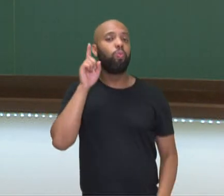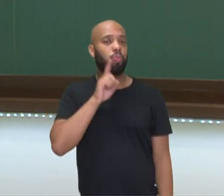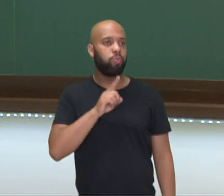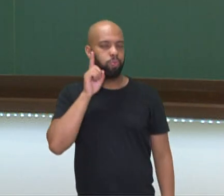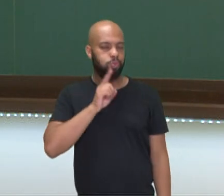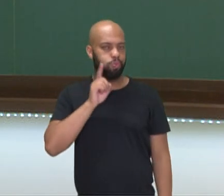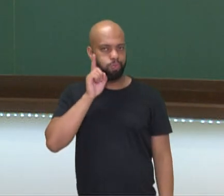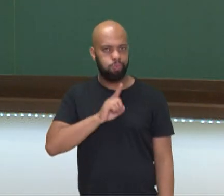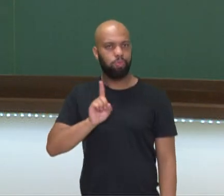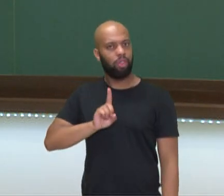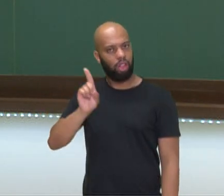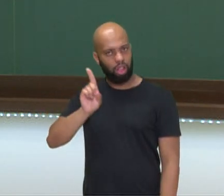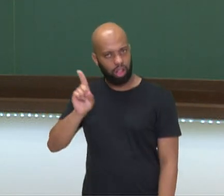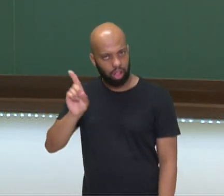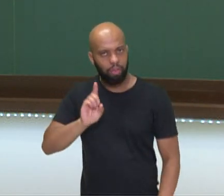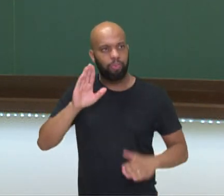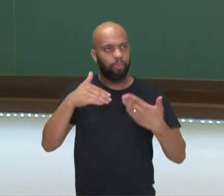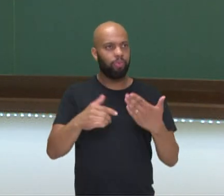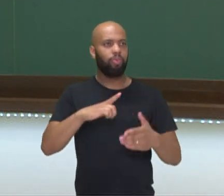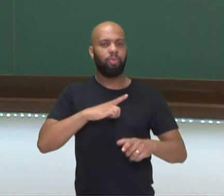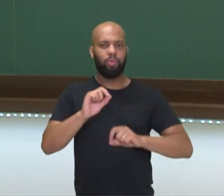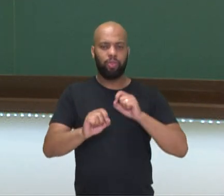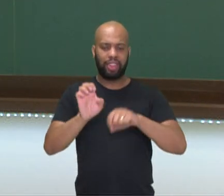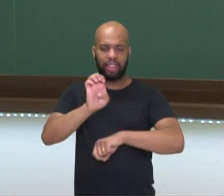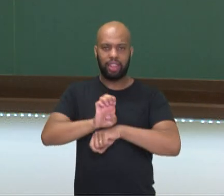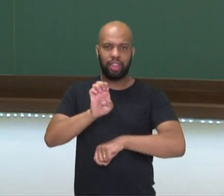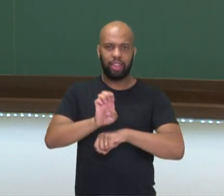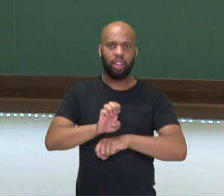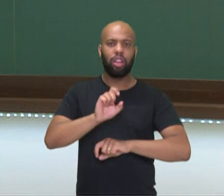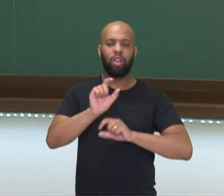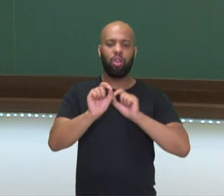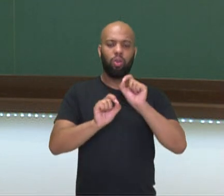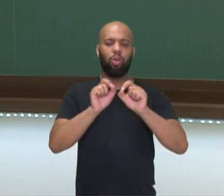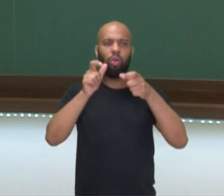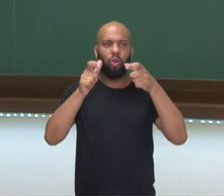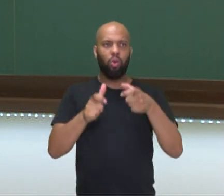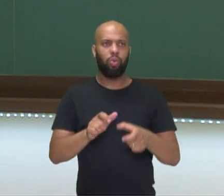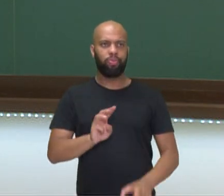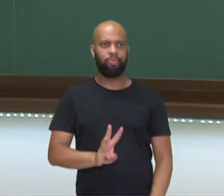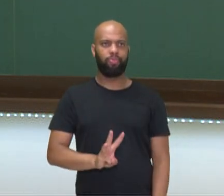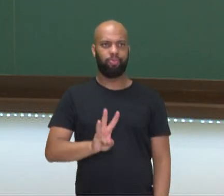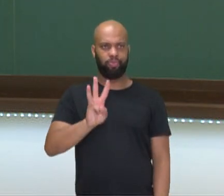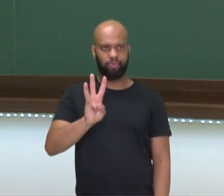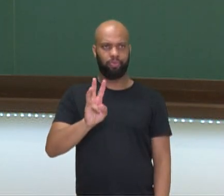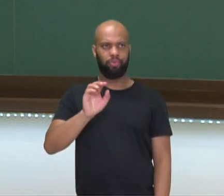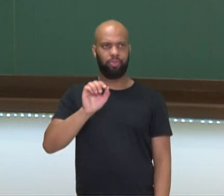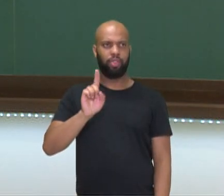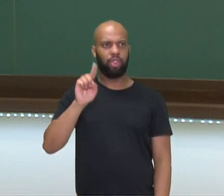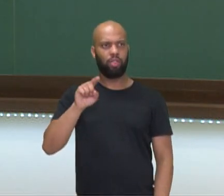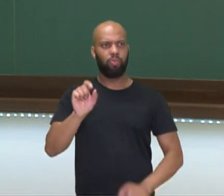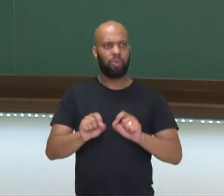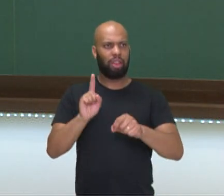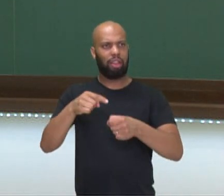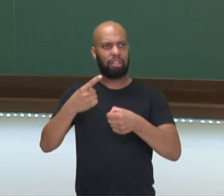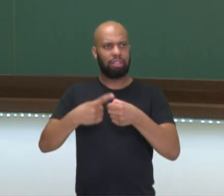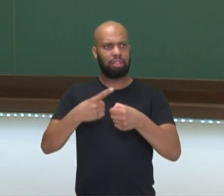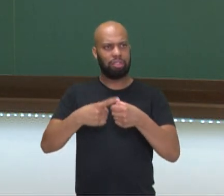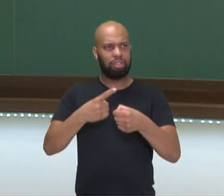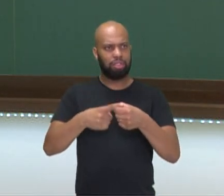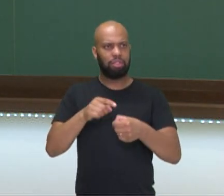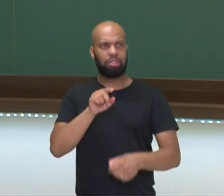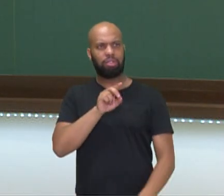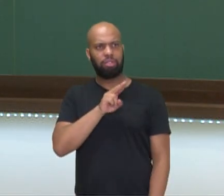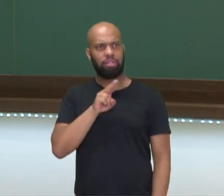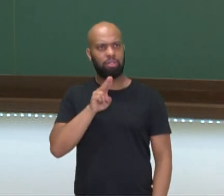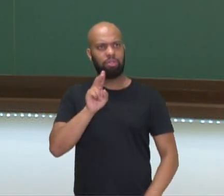no verão dos Estados Unidos. No estado de Washington, não chove muito, mas tem muitas áreas verdes. Durante o verão,